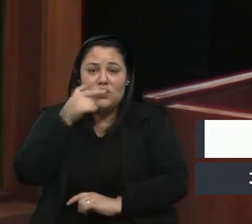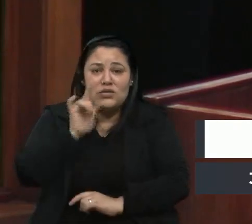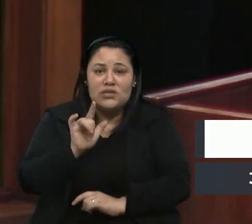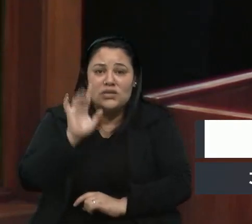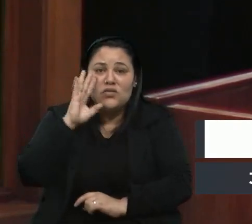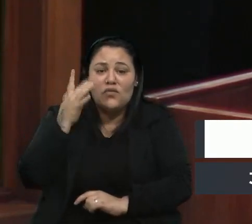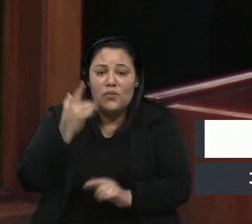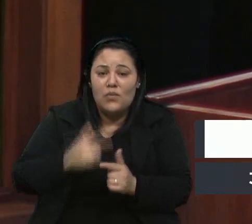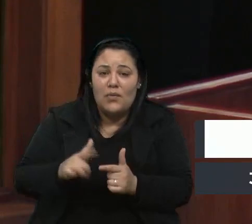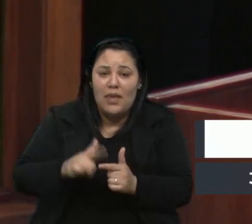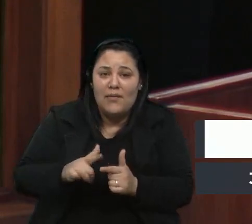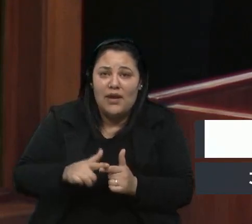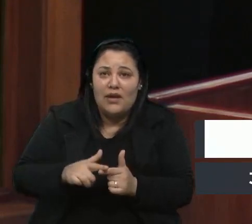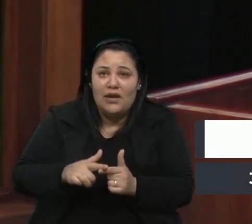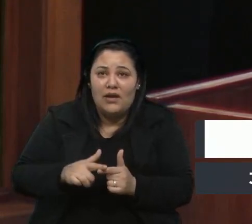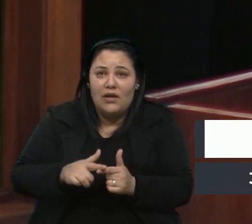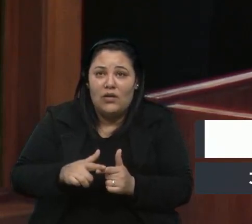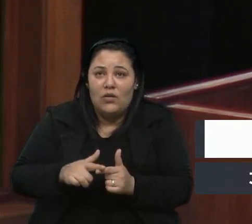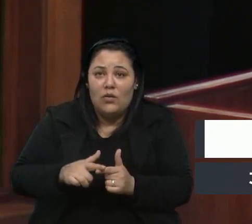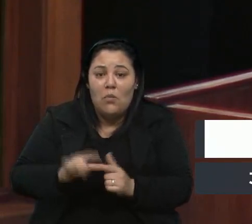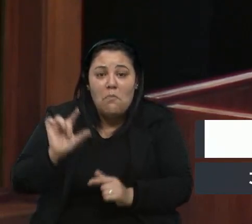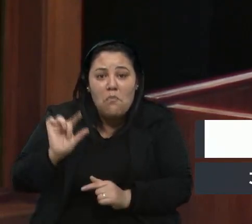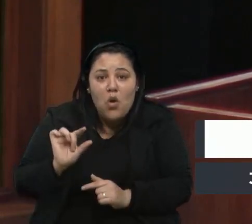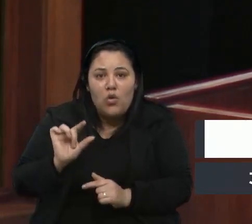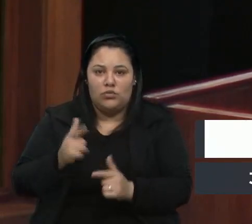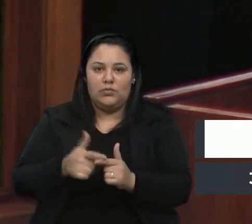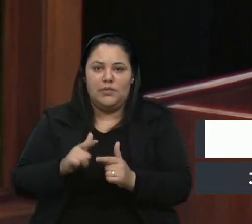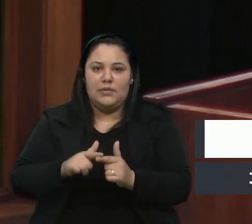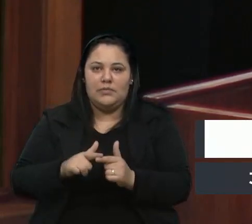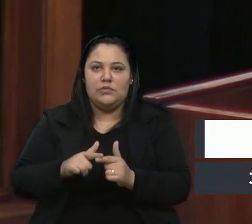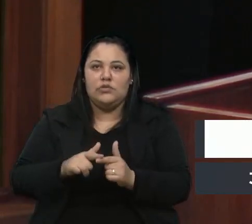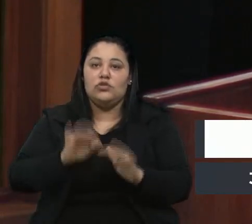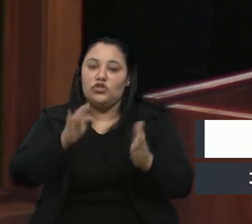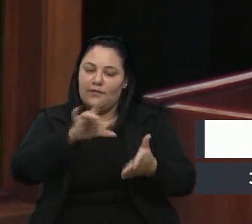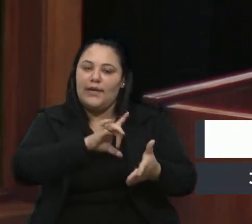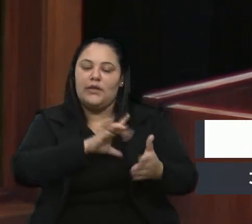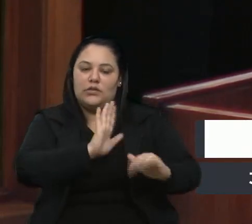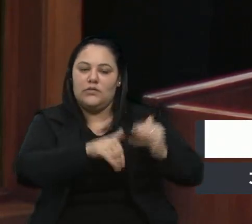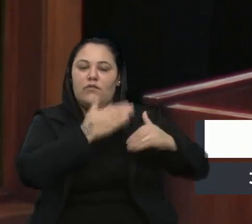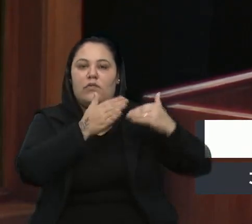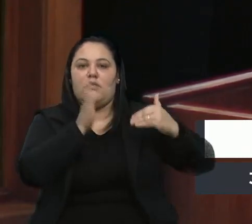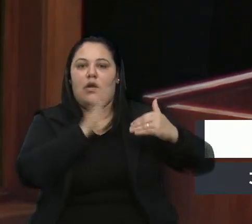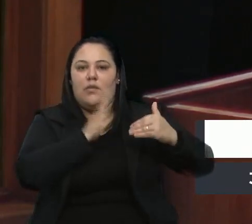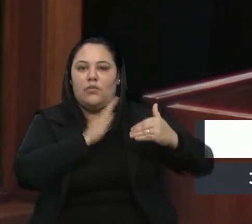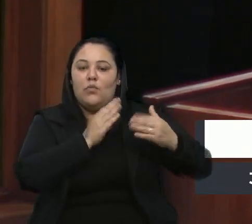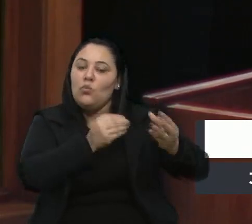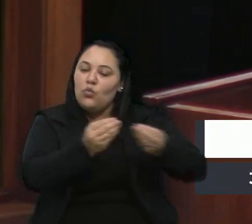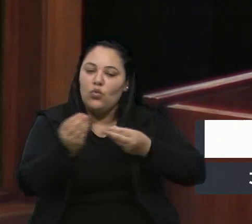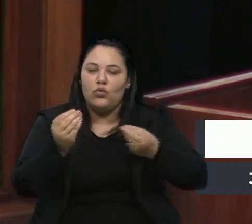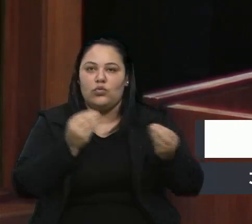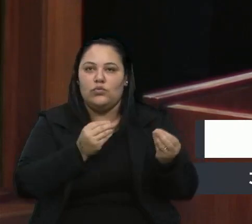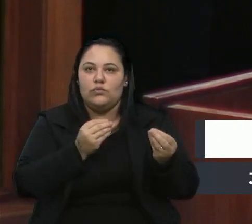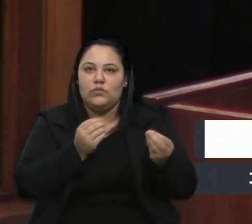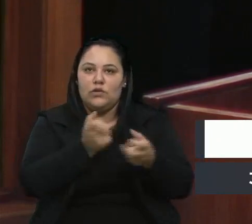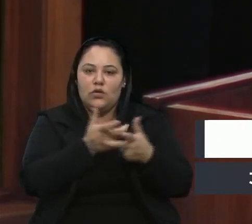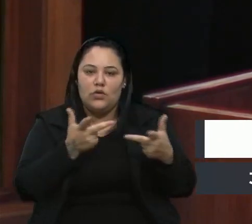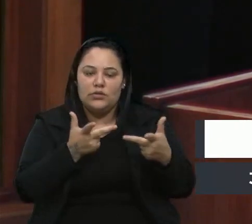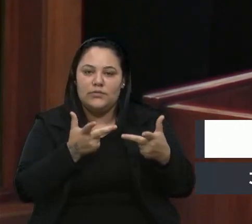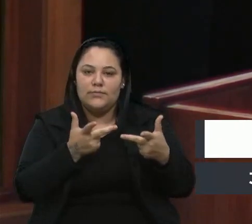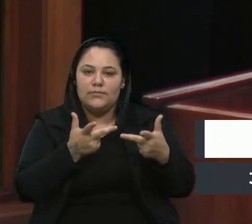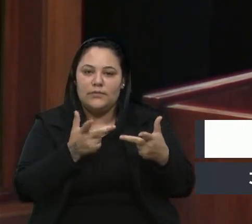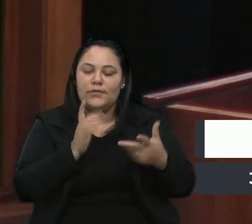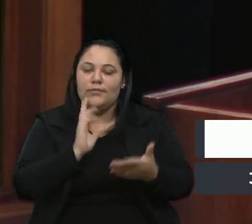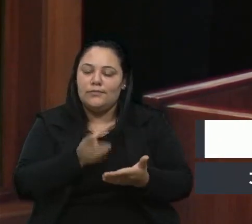solucionar uma parte do problema, nós já teríamos avançado bastante numa situação que está cada vez